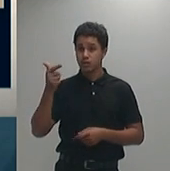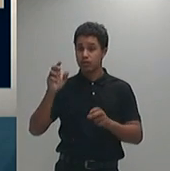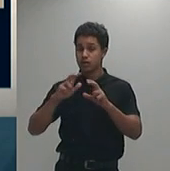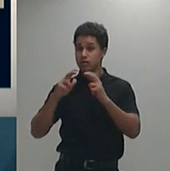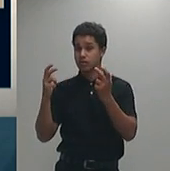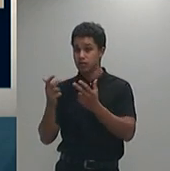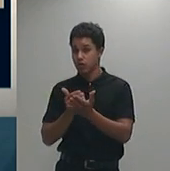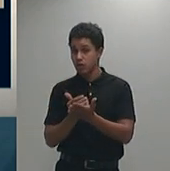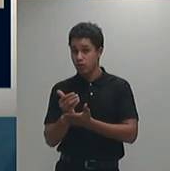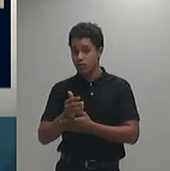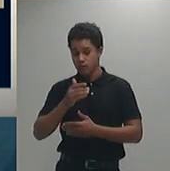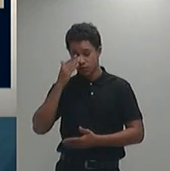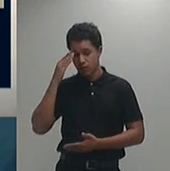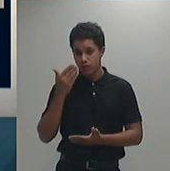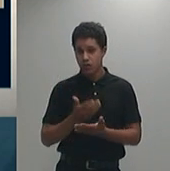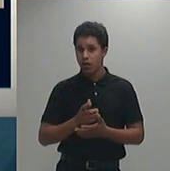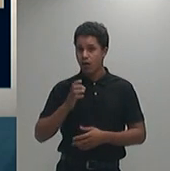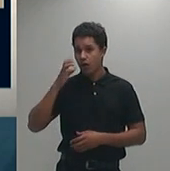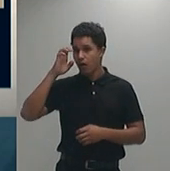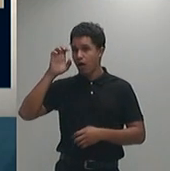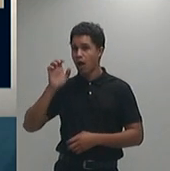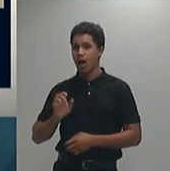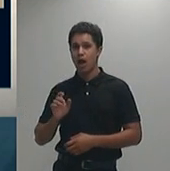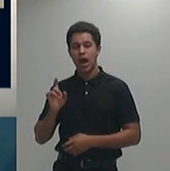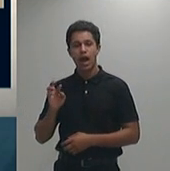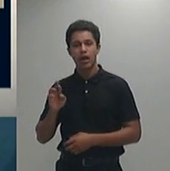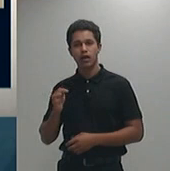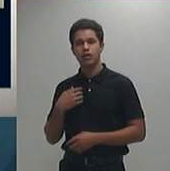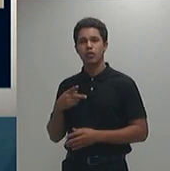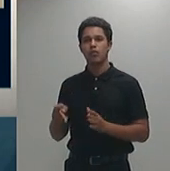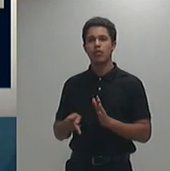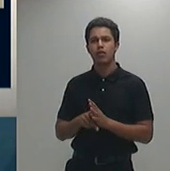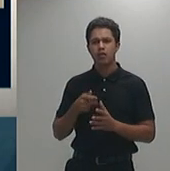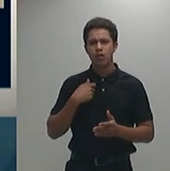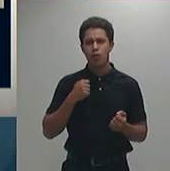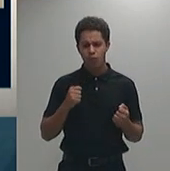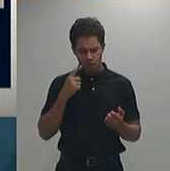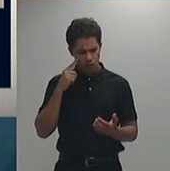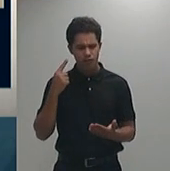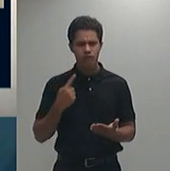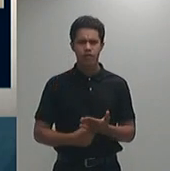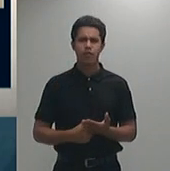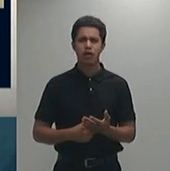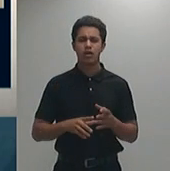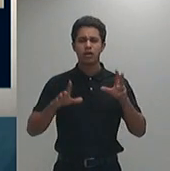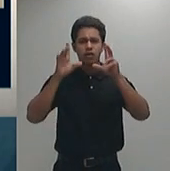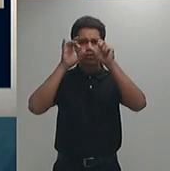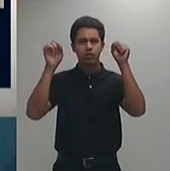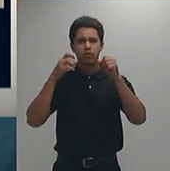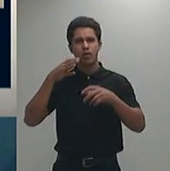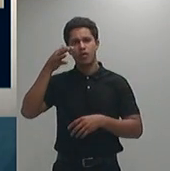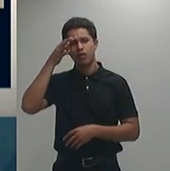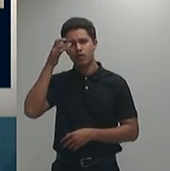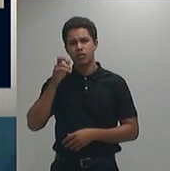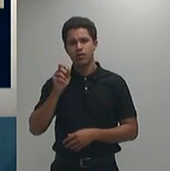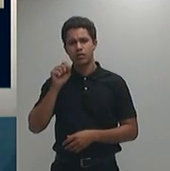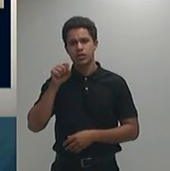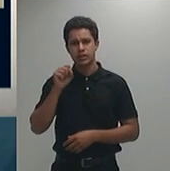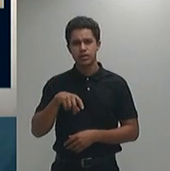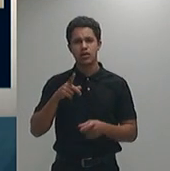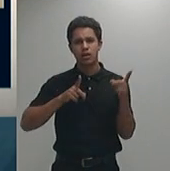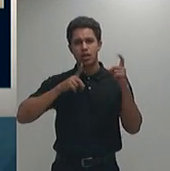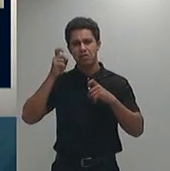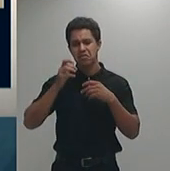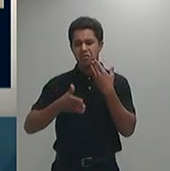o caráter jurisdicional da arbitragem razão pela qual se pode afirmar que o tribunal arbitral está compreendido sim Na expressão quaisquer